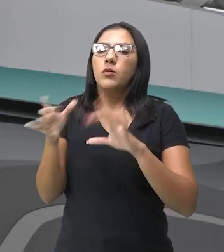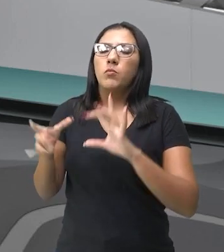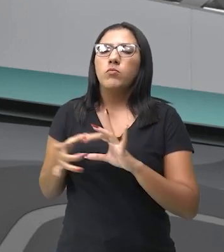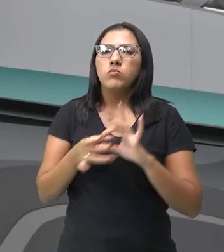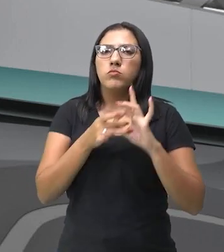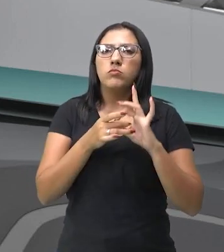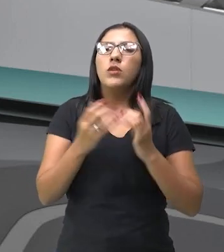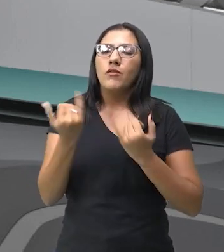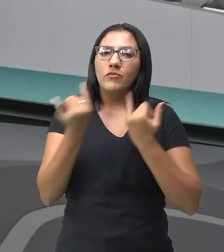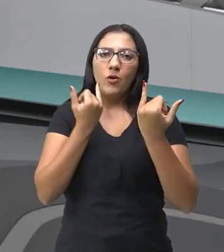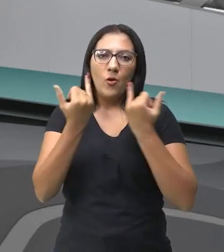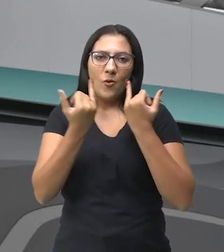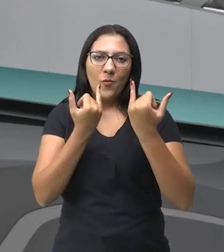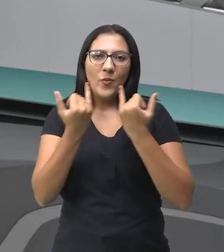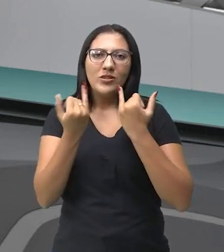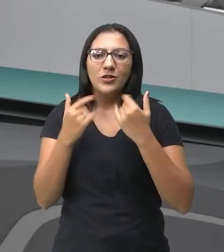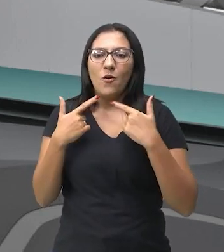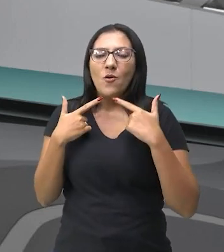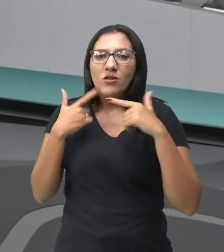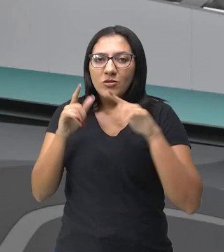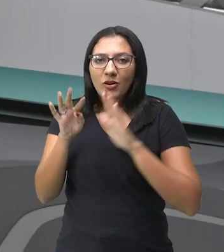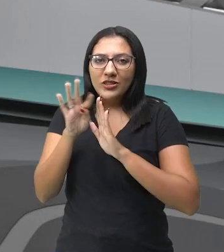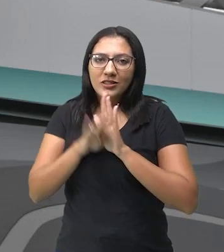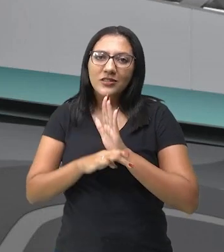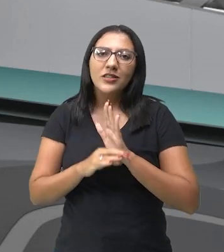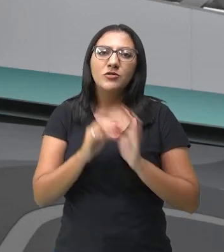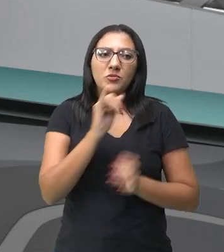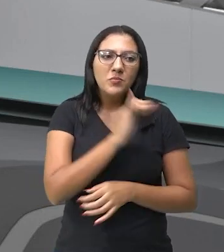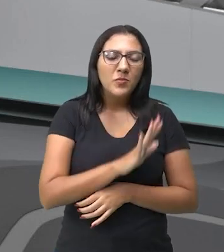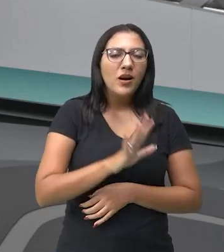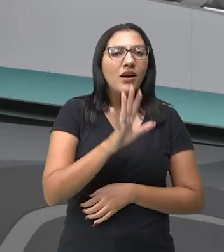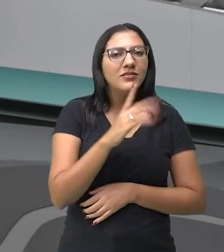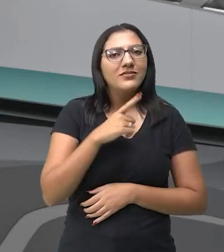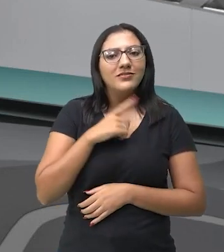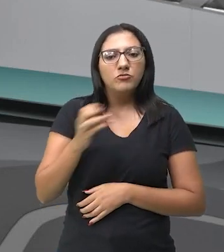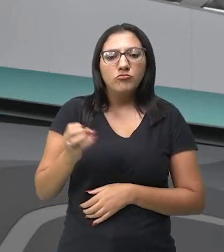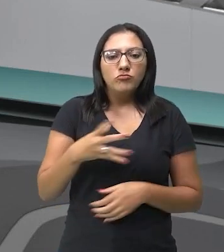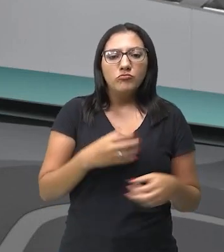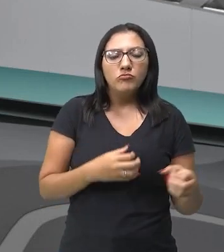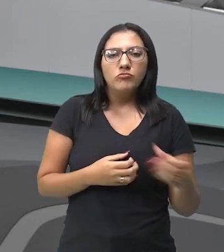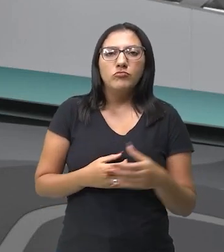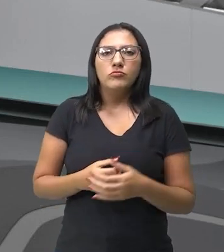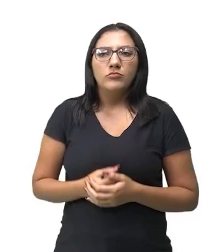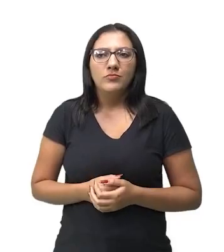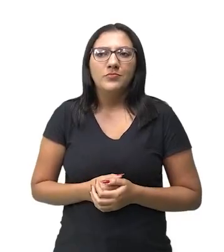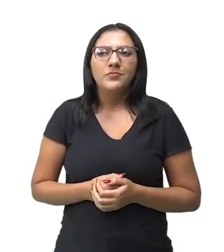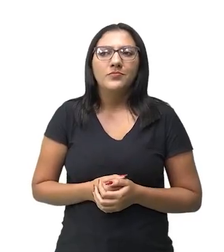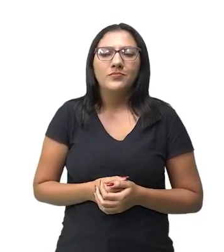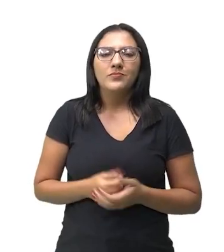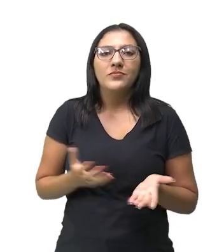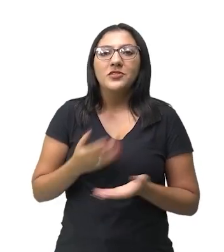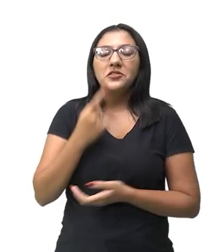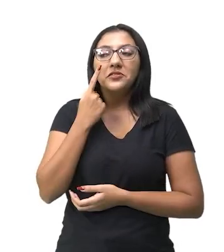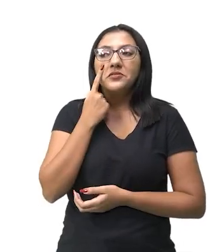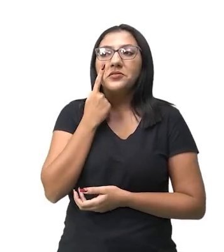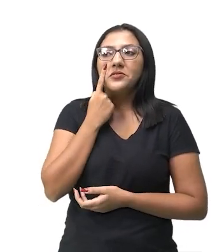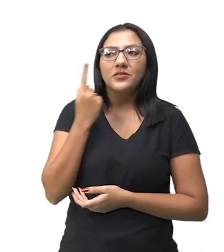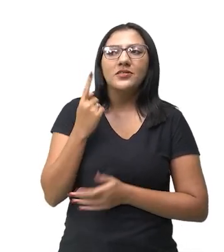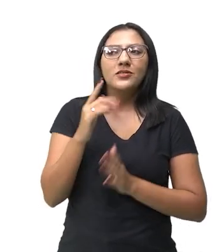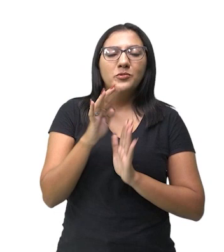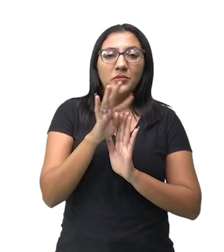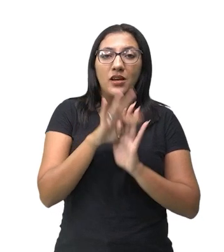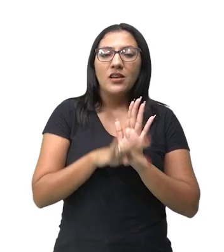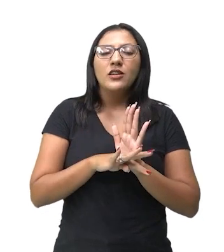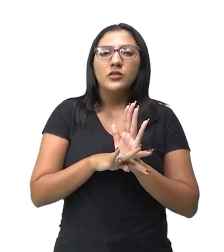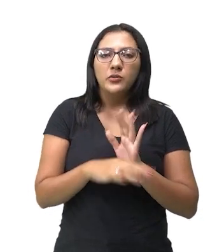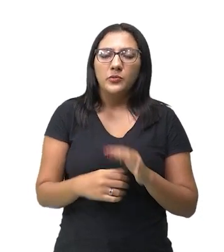essas informações verbais com não verbais foram se apresentando. Então, na próxima tela, a gente tem justamente esse